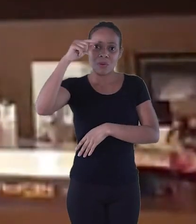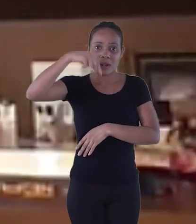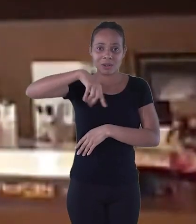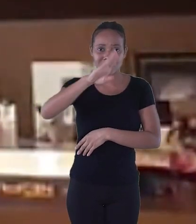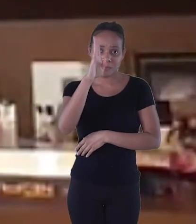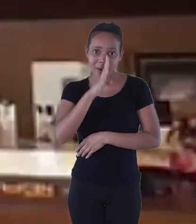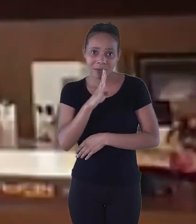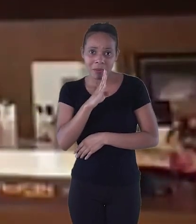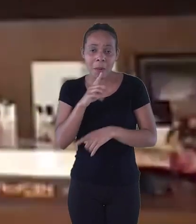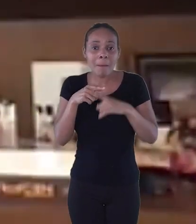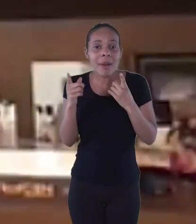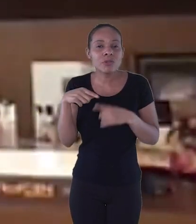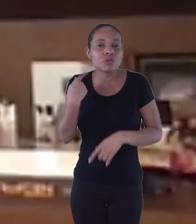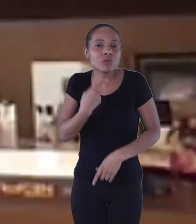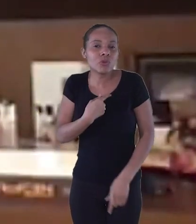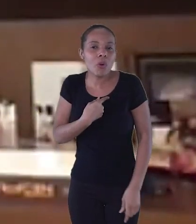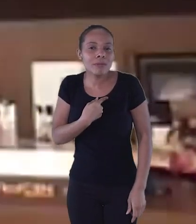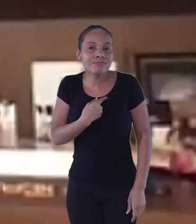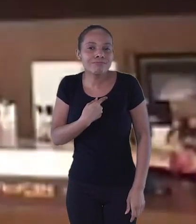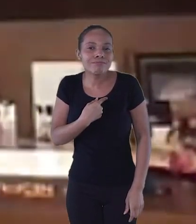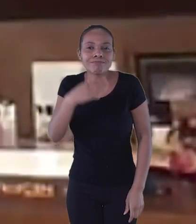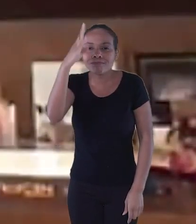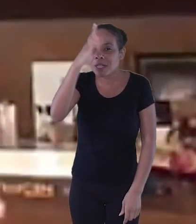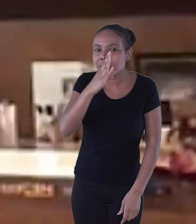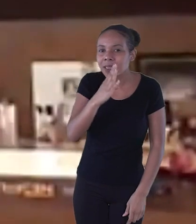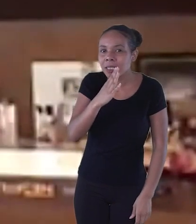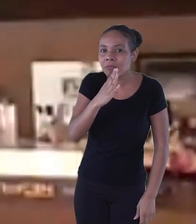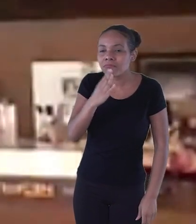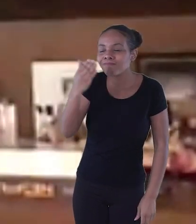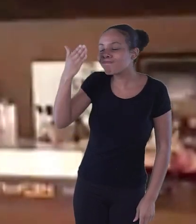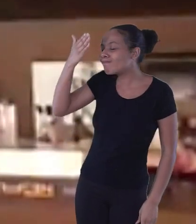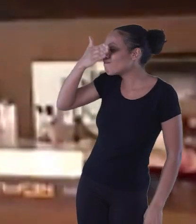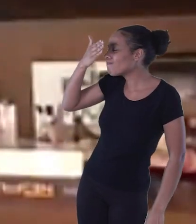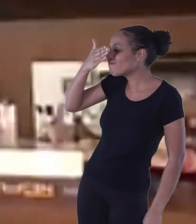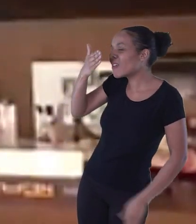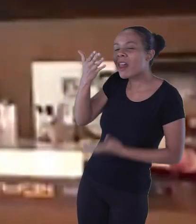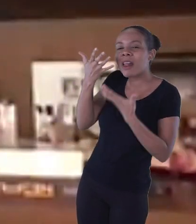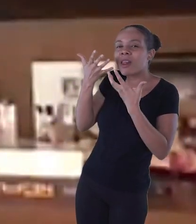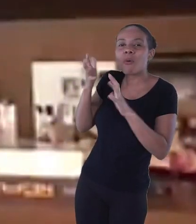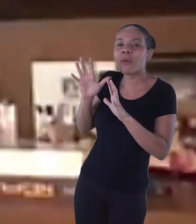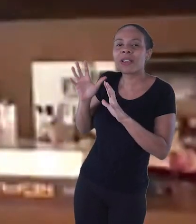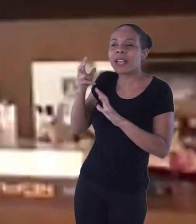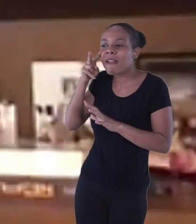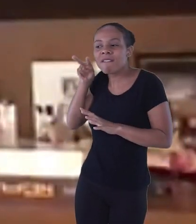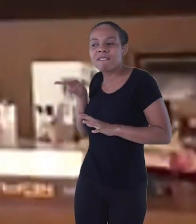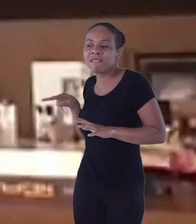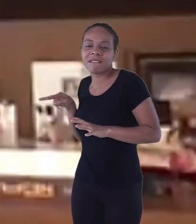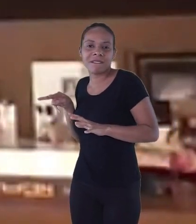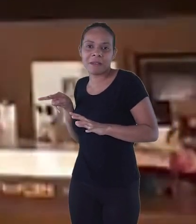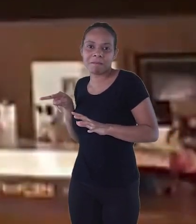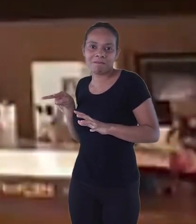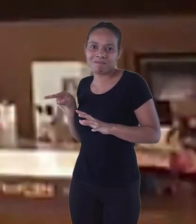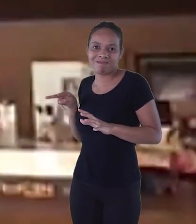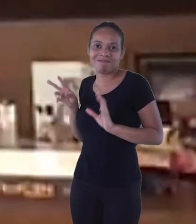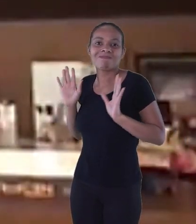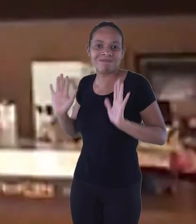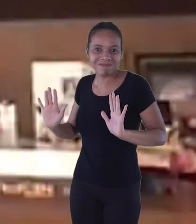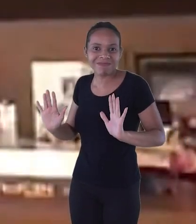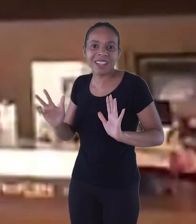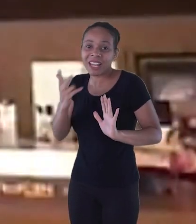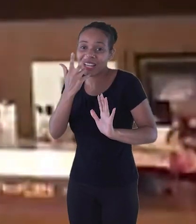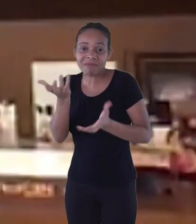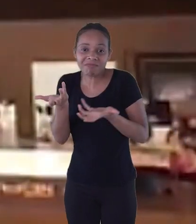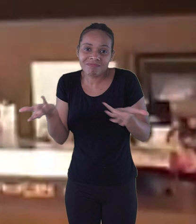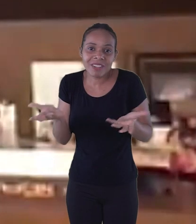optamos por não enxergá-los. Eu sempre digo que há uma diferença entre ver e enxergar. Ver é uma capacidade biológica que quase